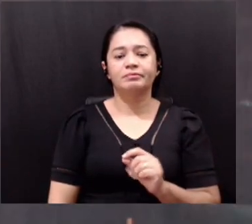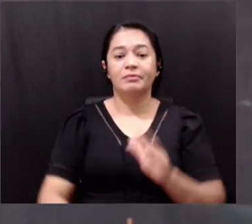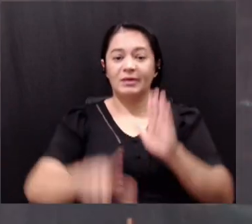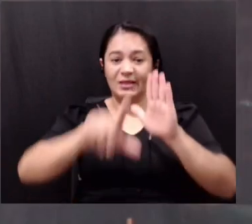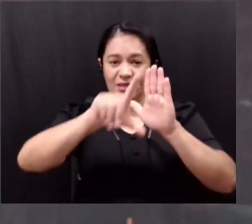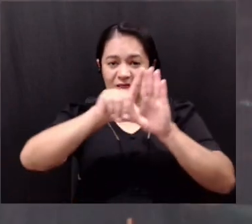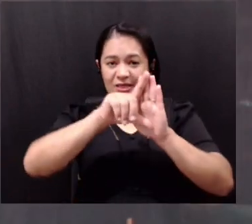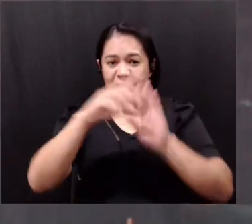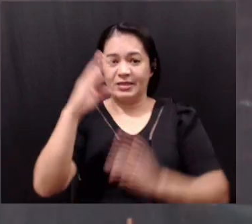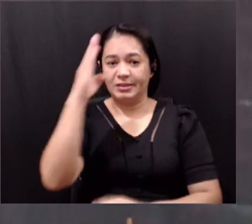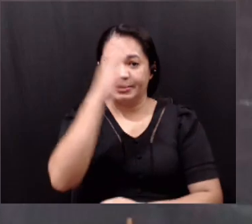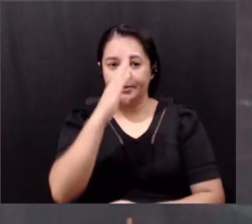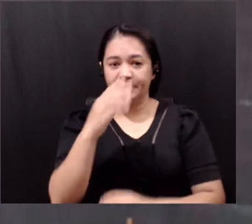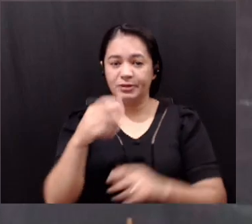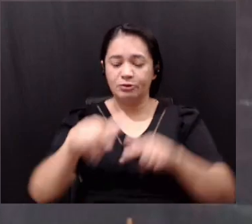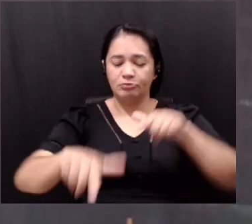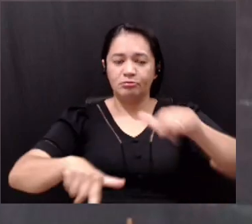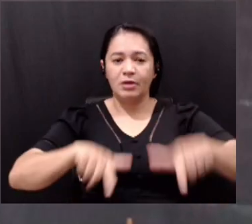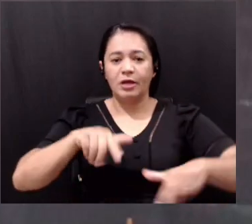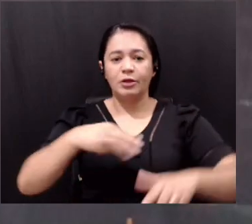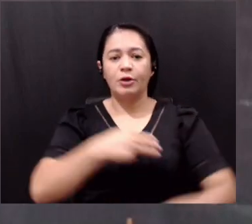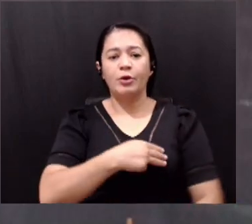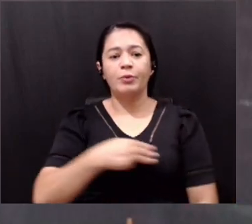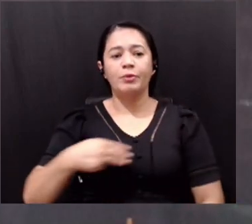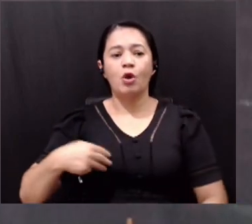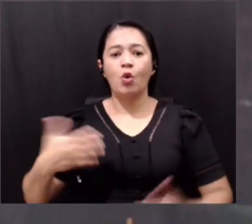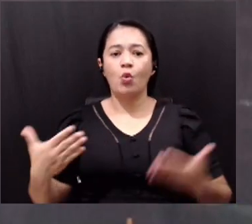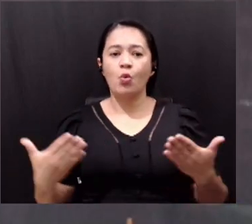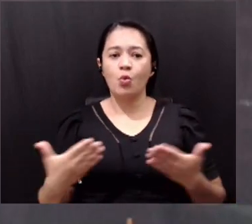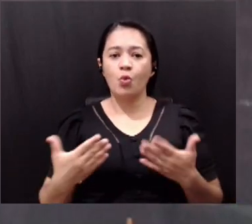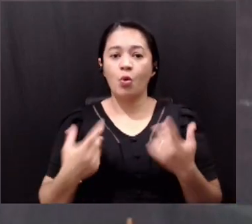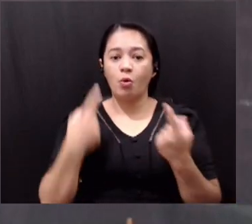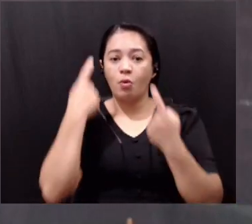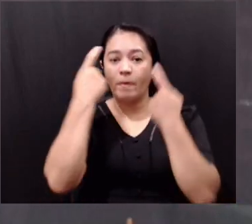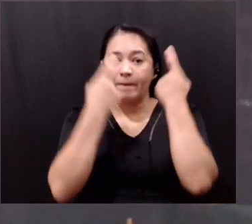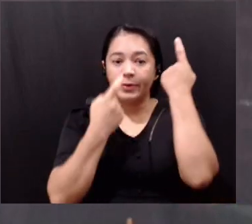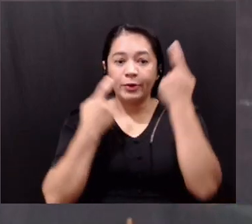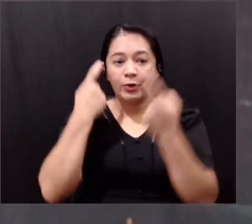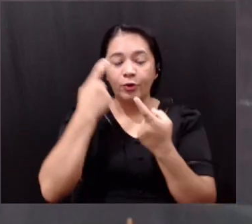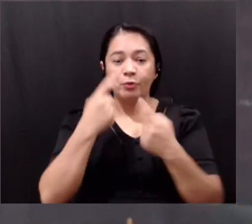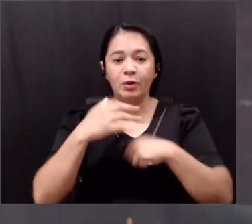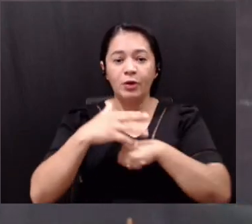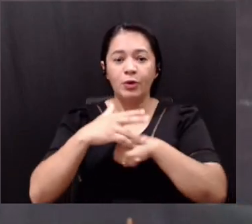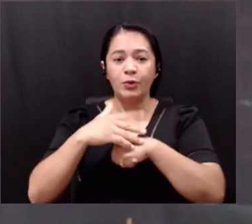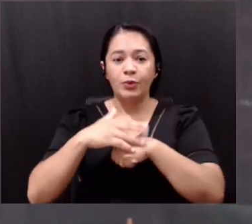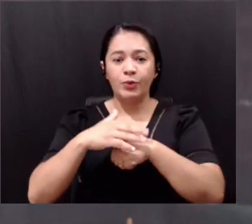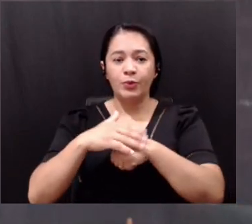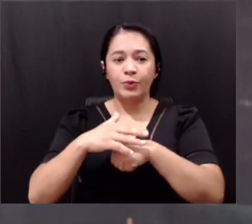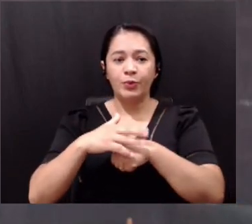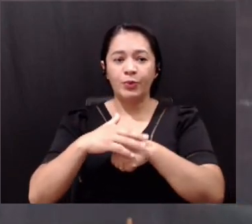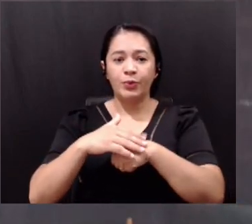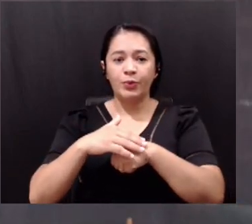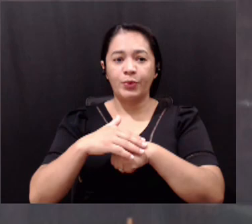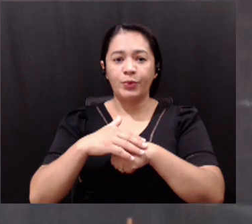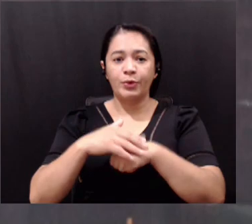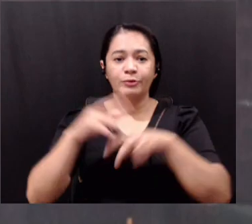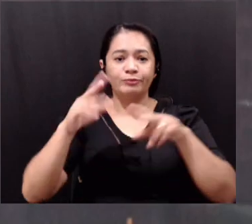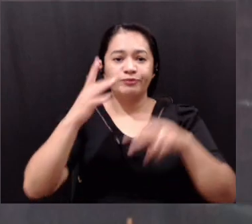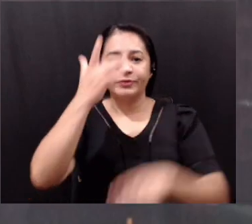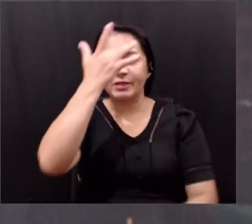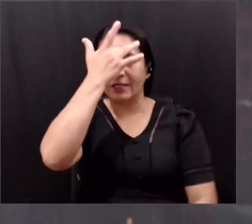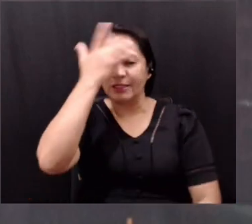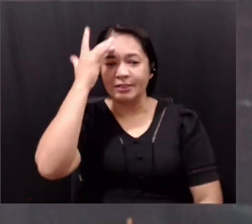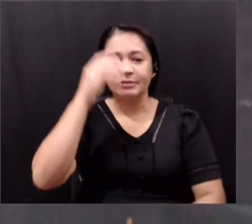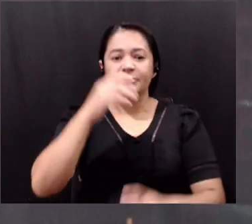o Ministério do Trabalho, hoje está muito preocupado com as doenças relacionadas a questões psicossociais, a